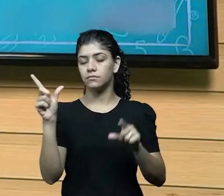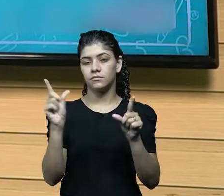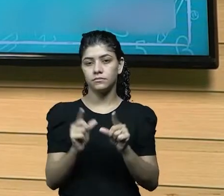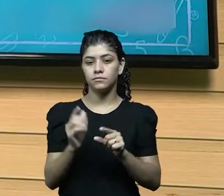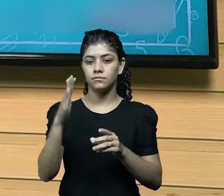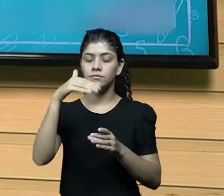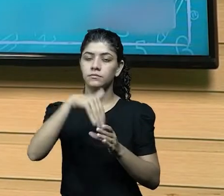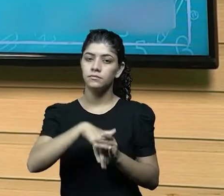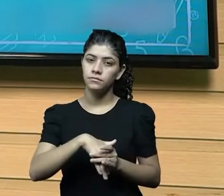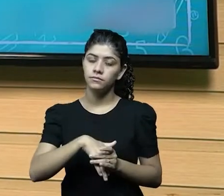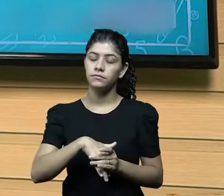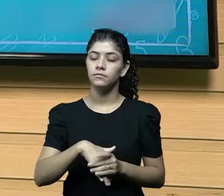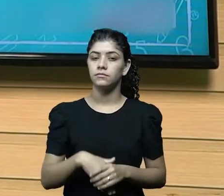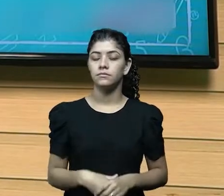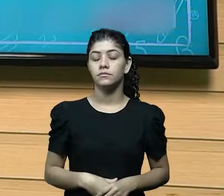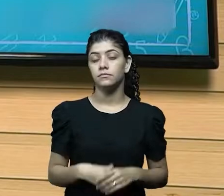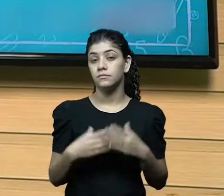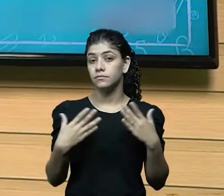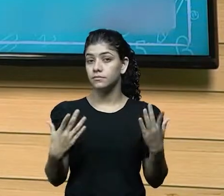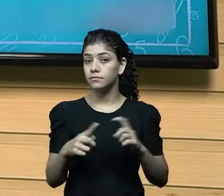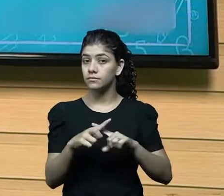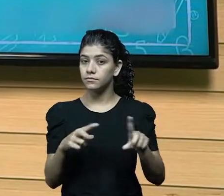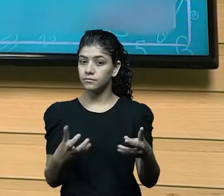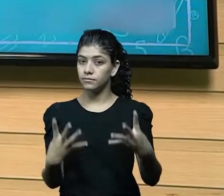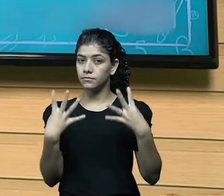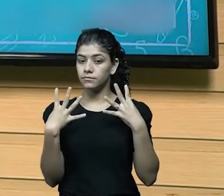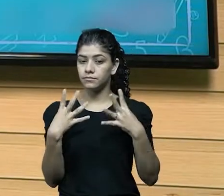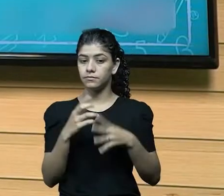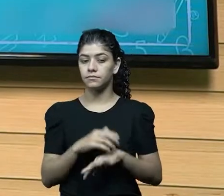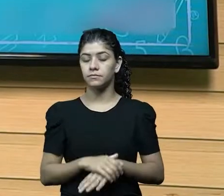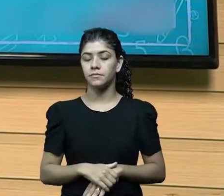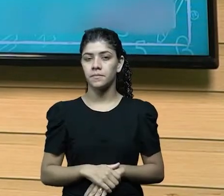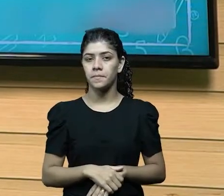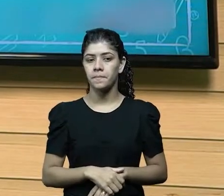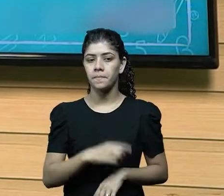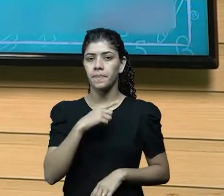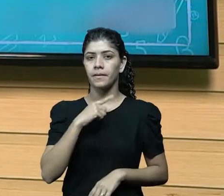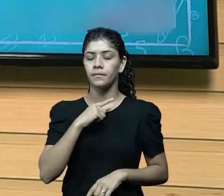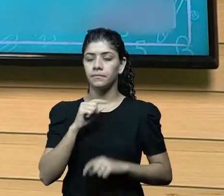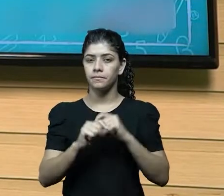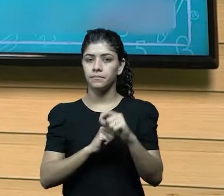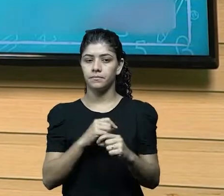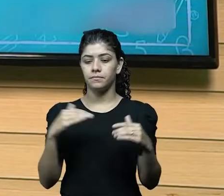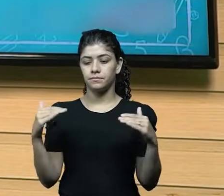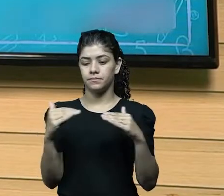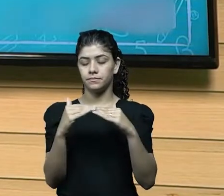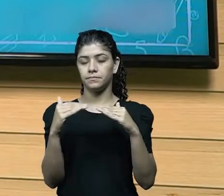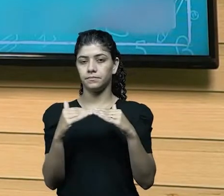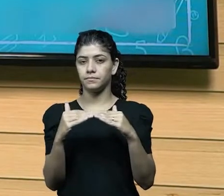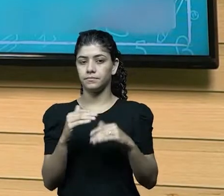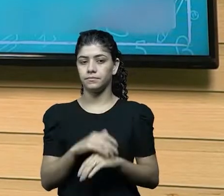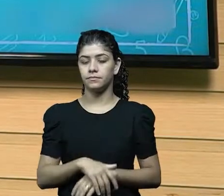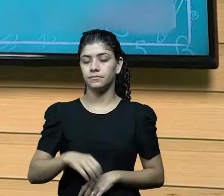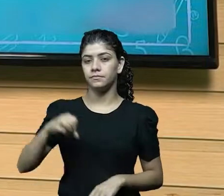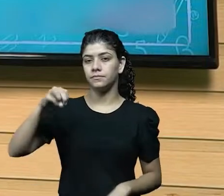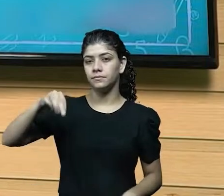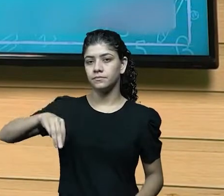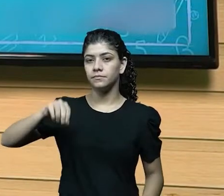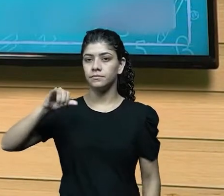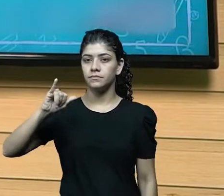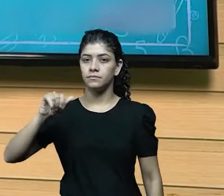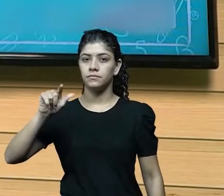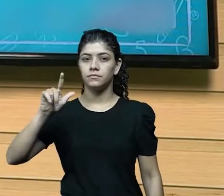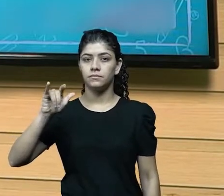casa dos milímetros. Mas olha só, para peças de encaixe, 1 milímetro é